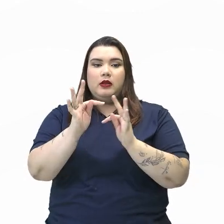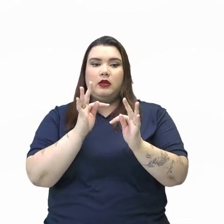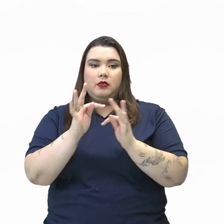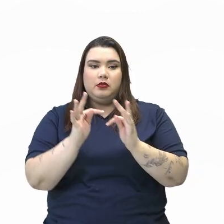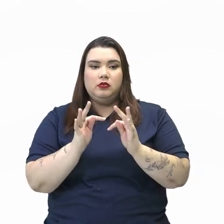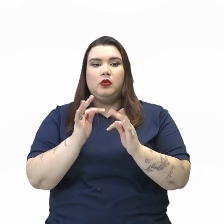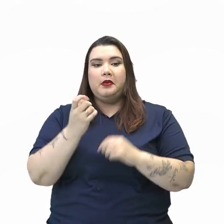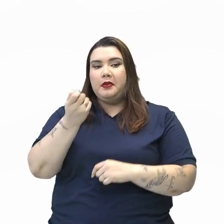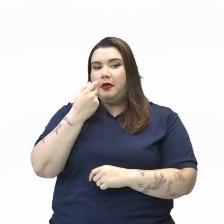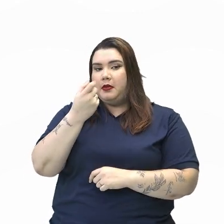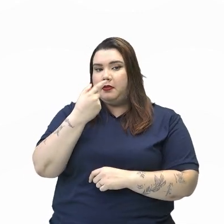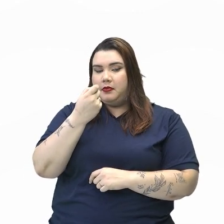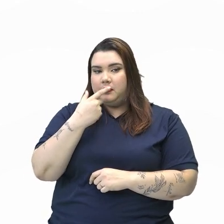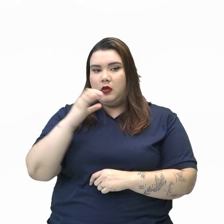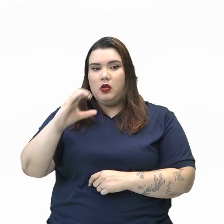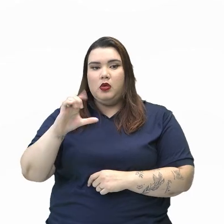o uso de antibióticos